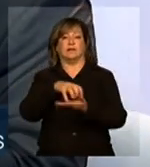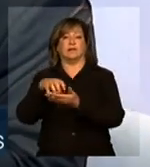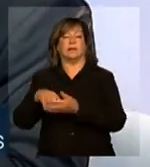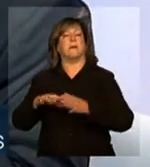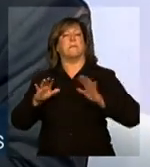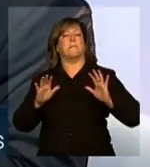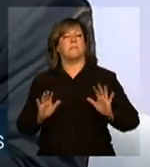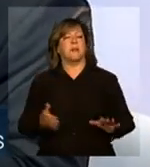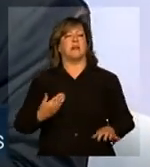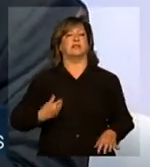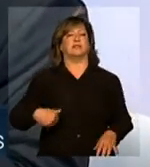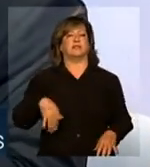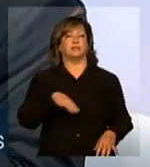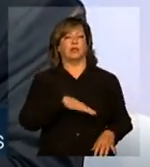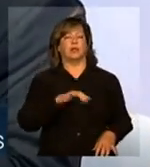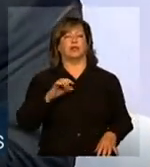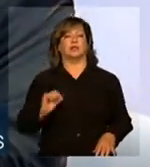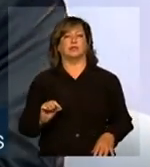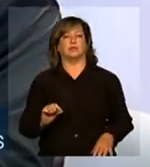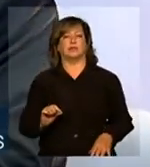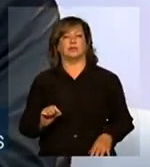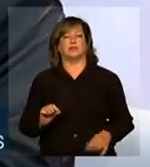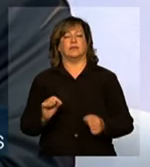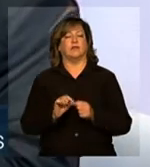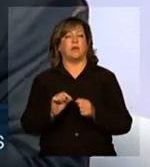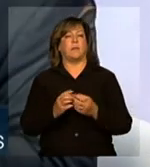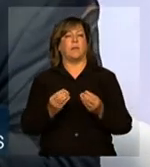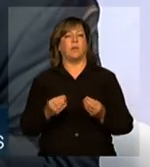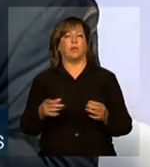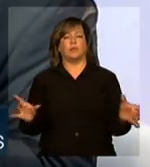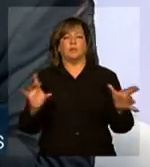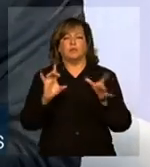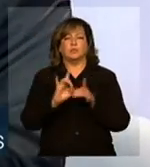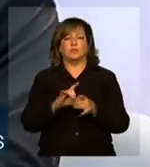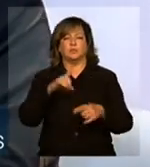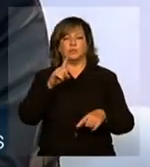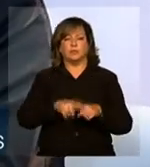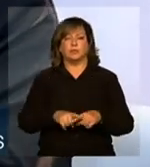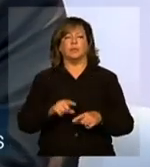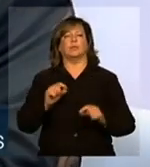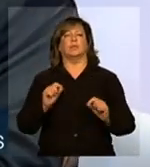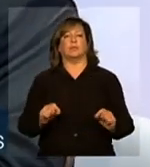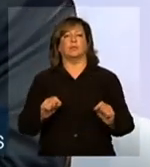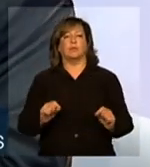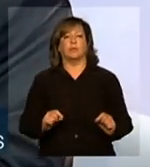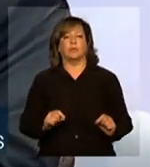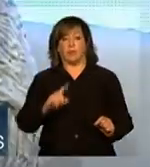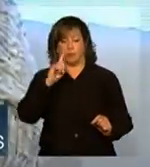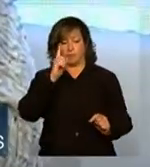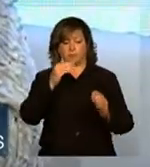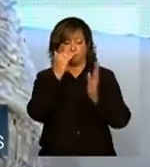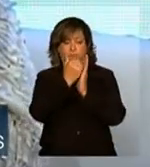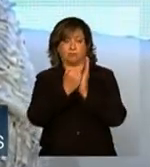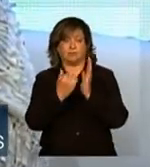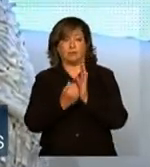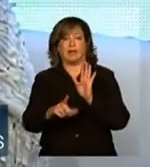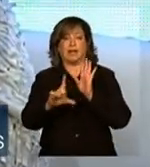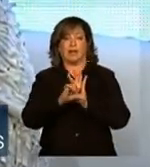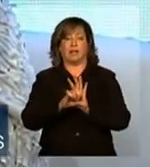seguimos muito, na sua quase integralidade, os mandamentos da Lei